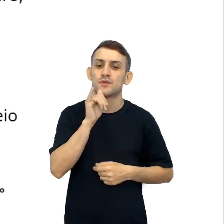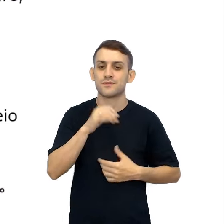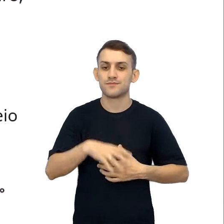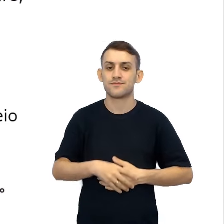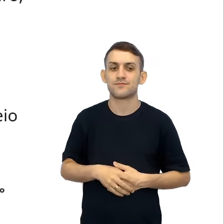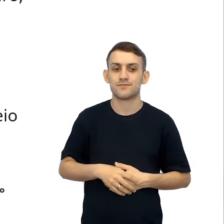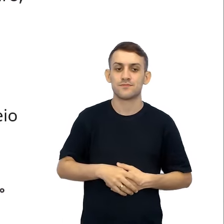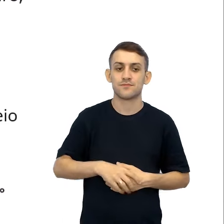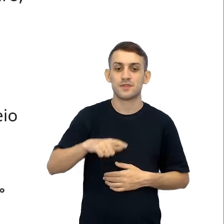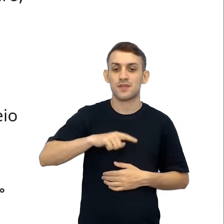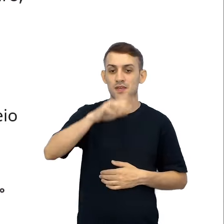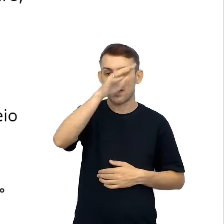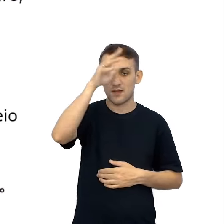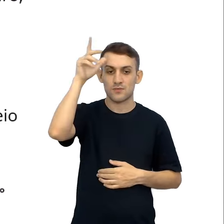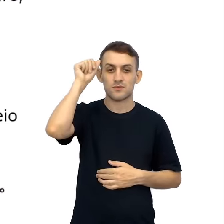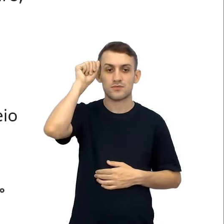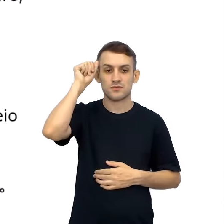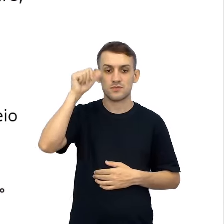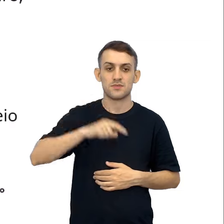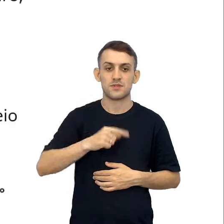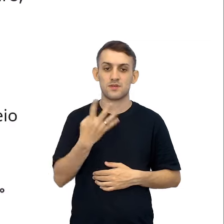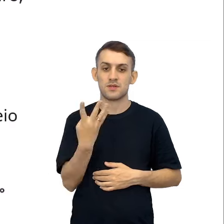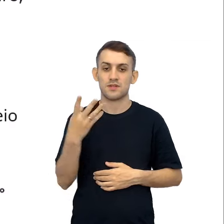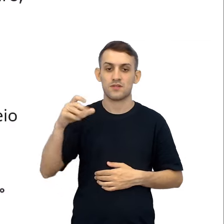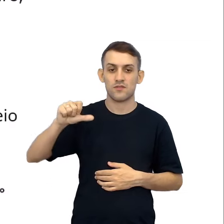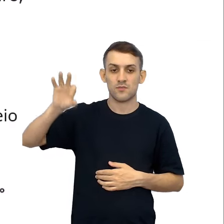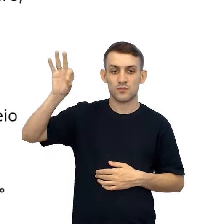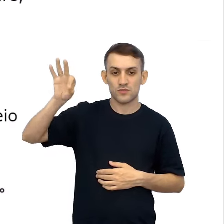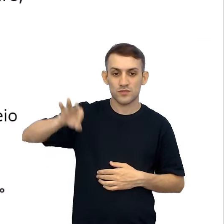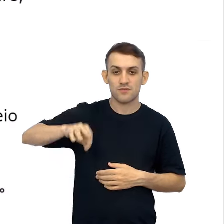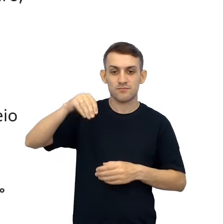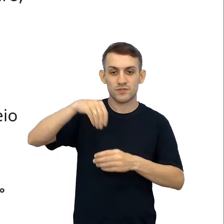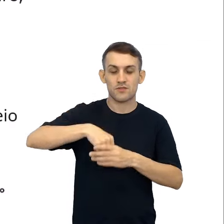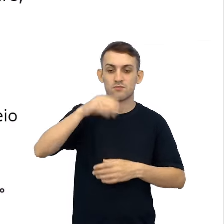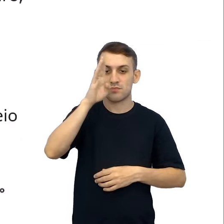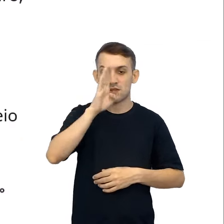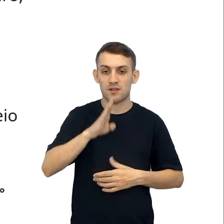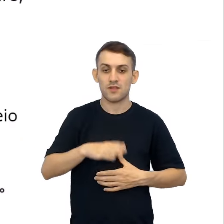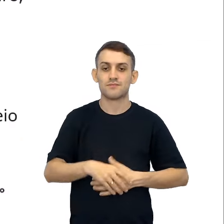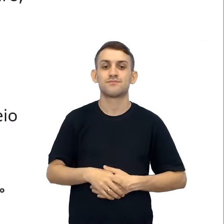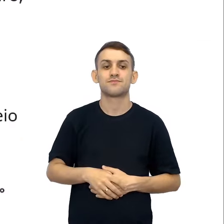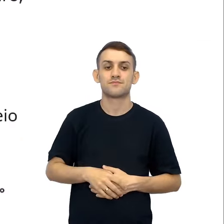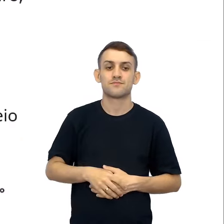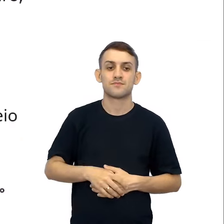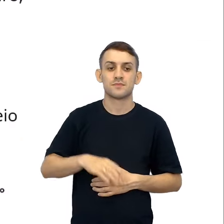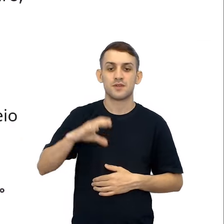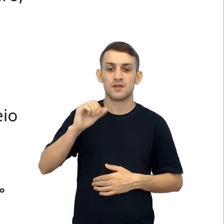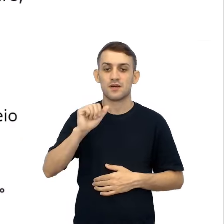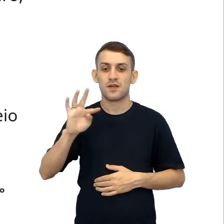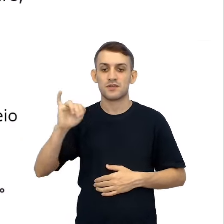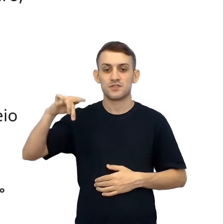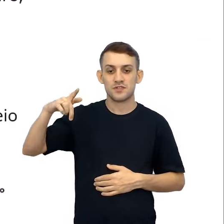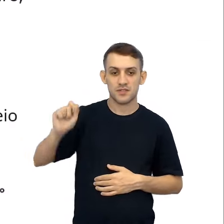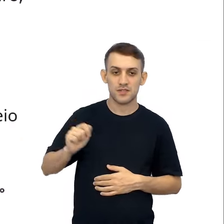forma: bioma Amazônia ocupa cerca de 49% do território brasileiro,